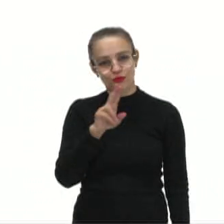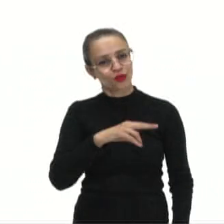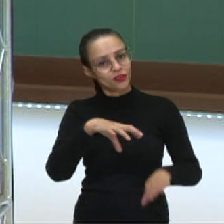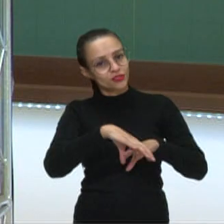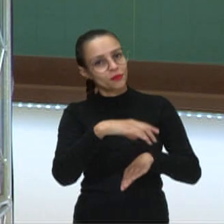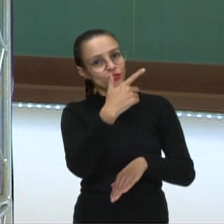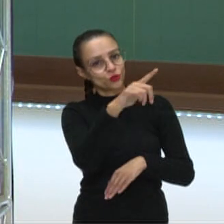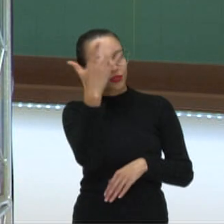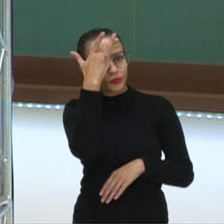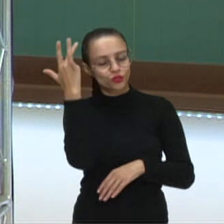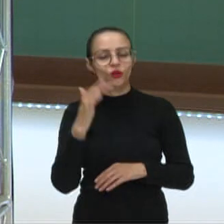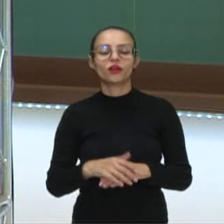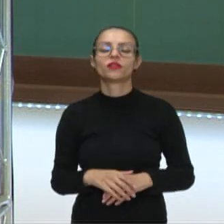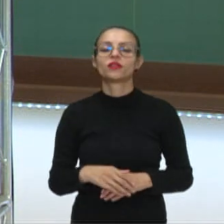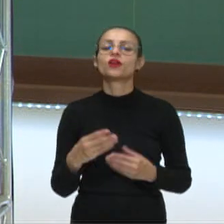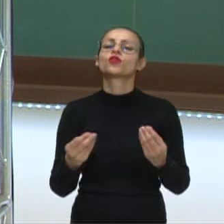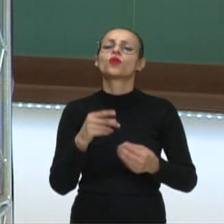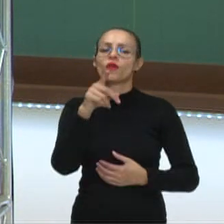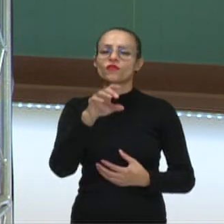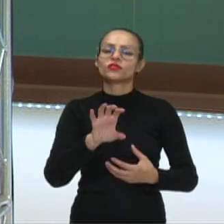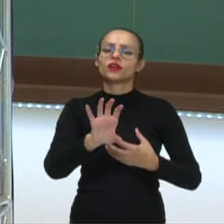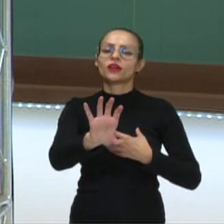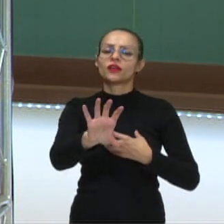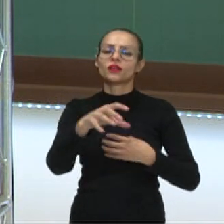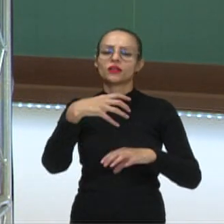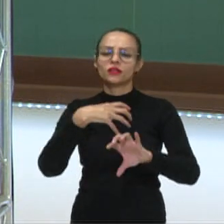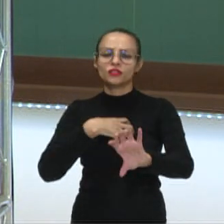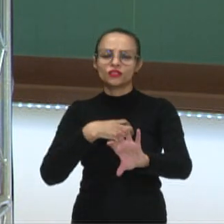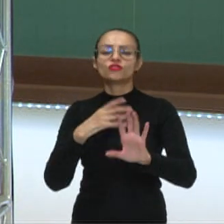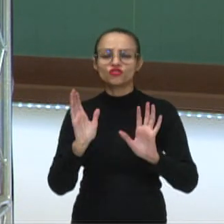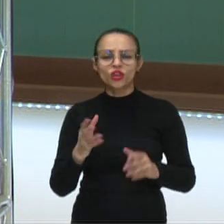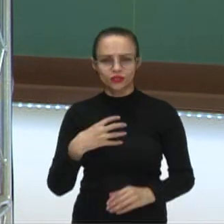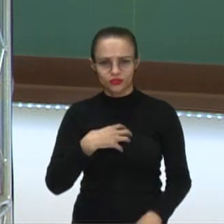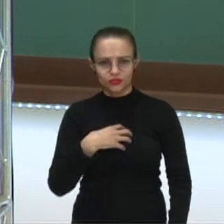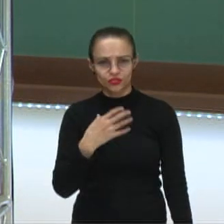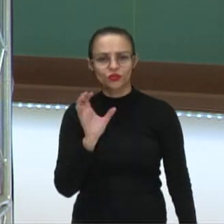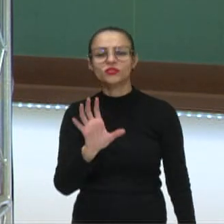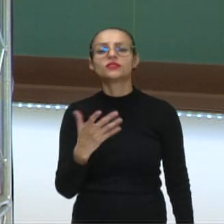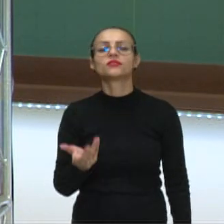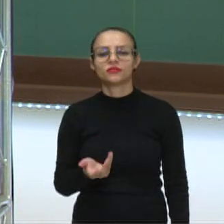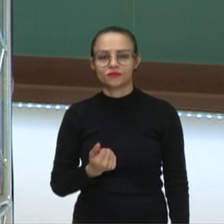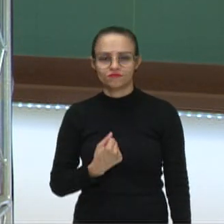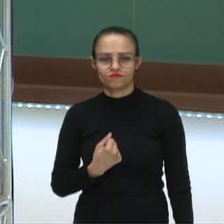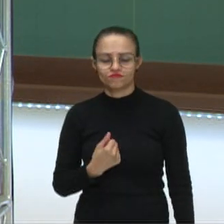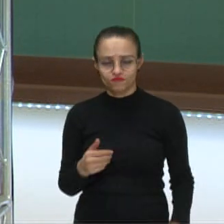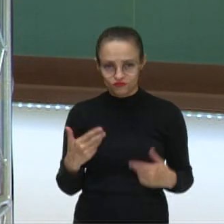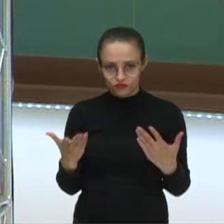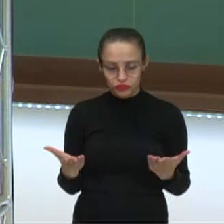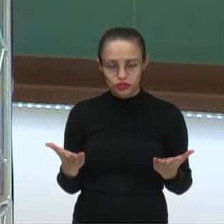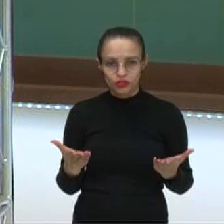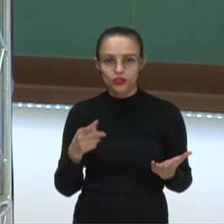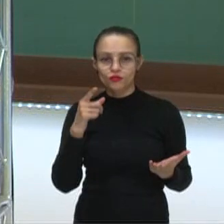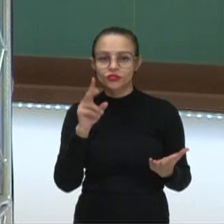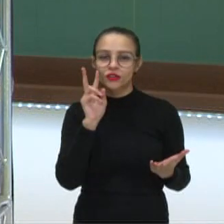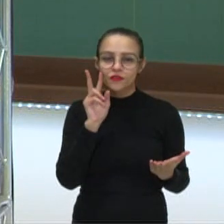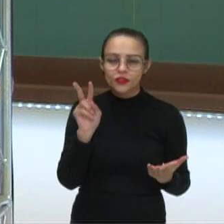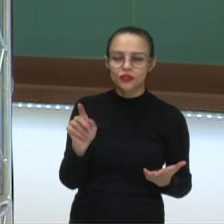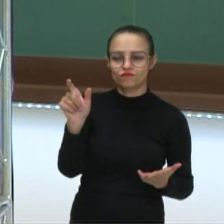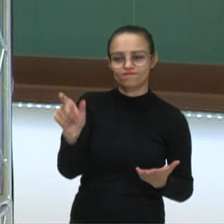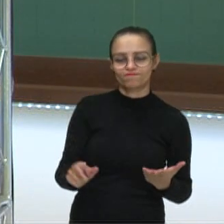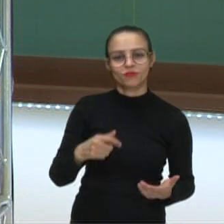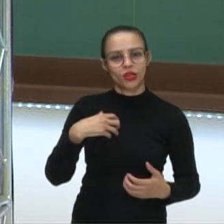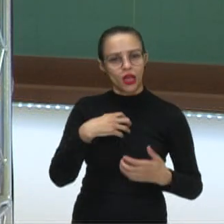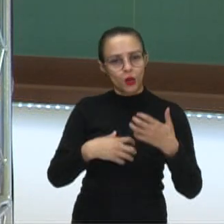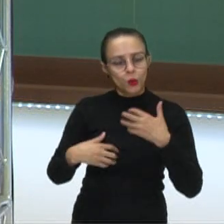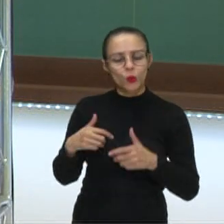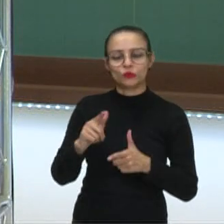Então, quando que você se colocou na posição do outro? Você viu as angústias, os